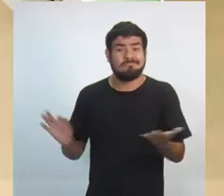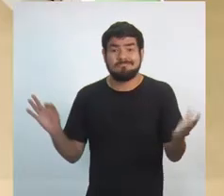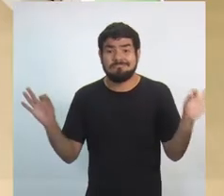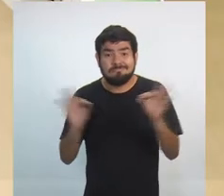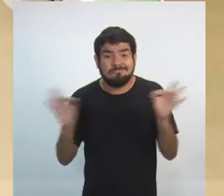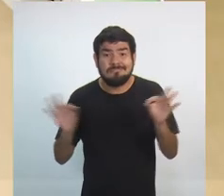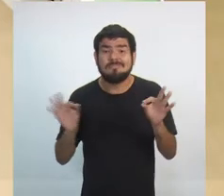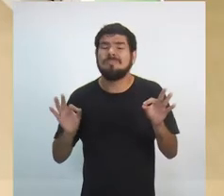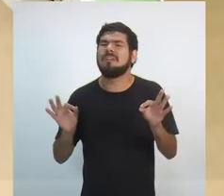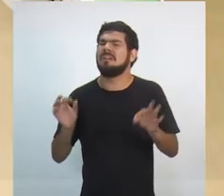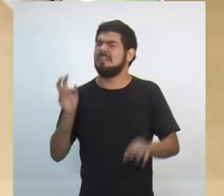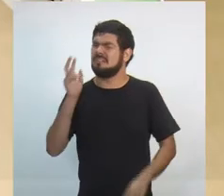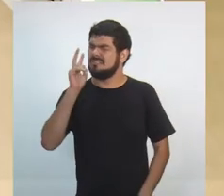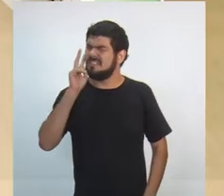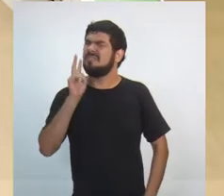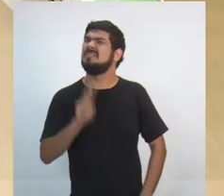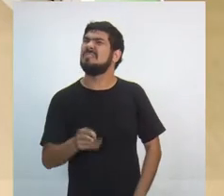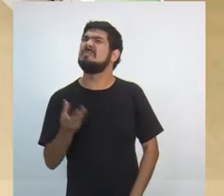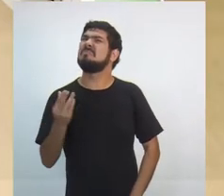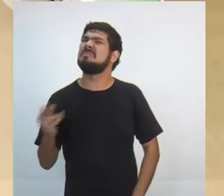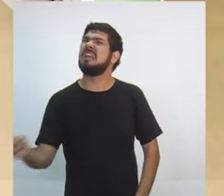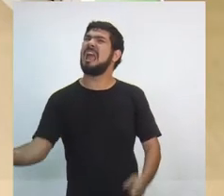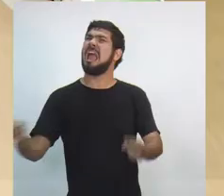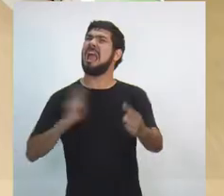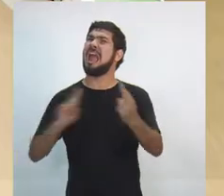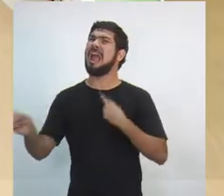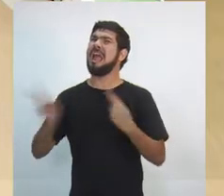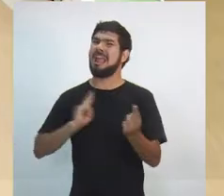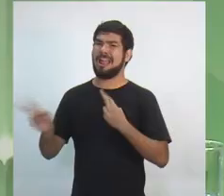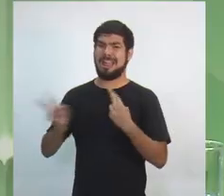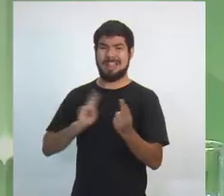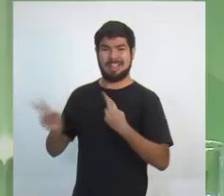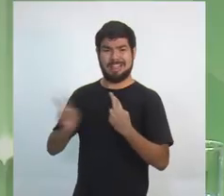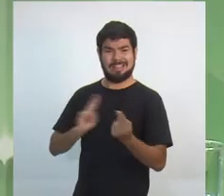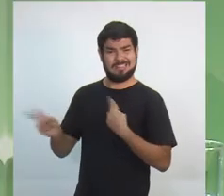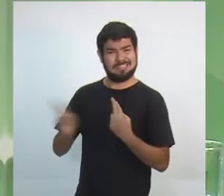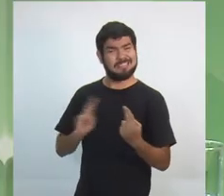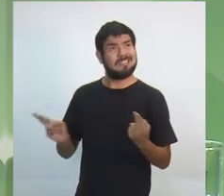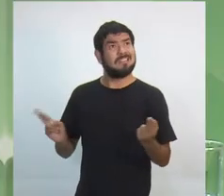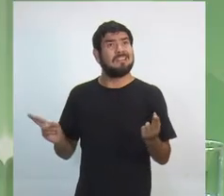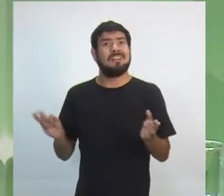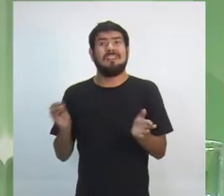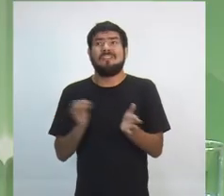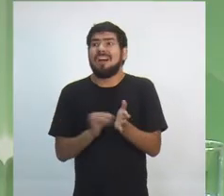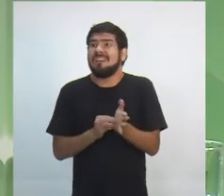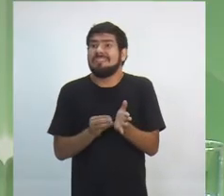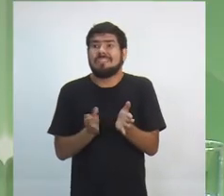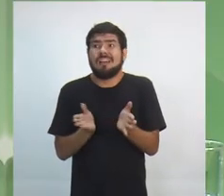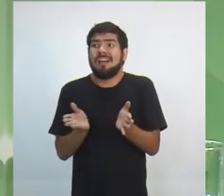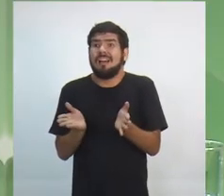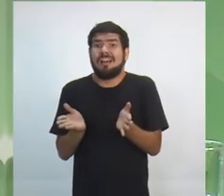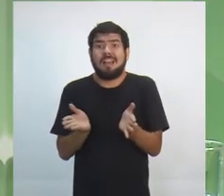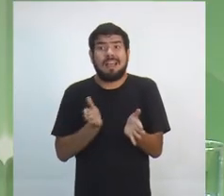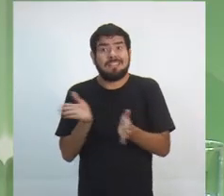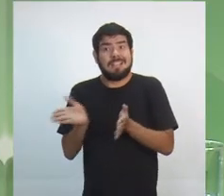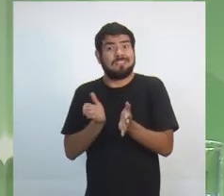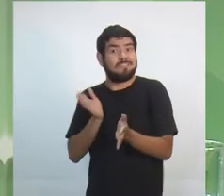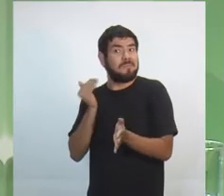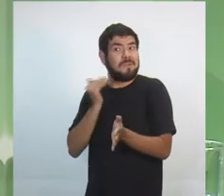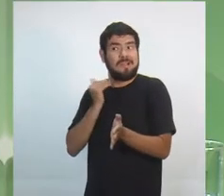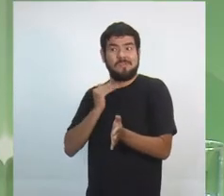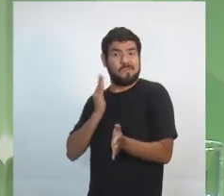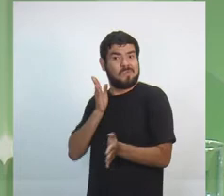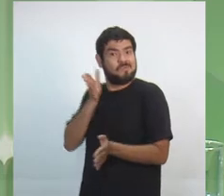das reclamações que eu ouvi muito foi a dificuldade que se tem para ter acesso a uma linha de financiamento,